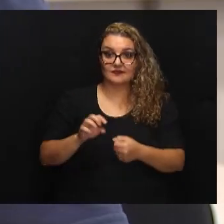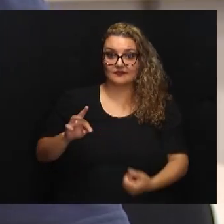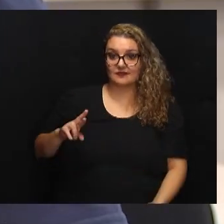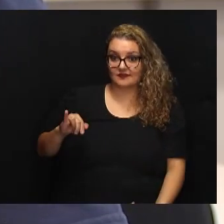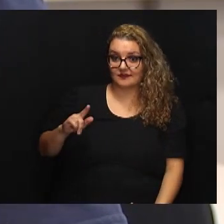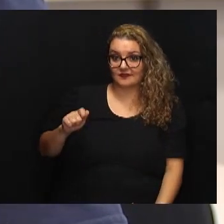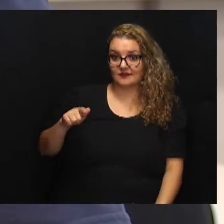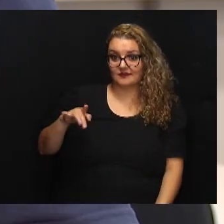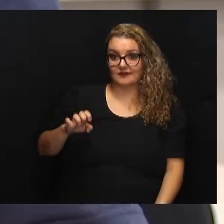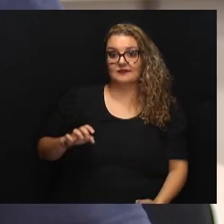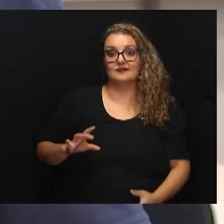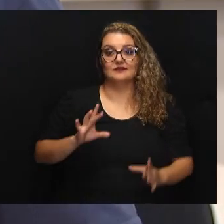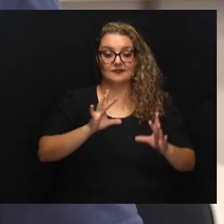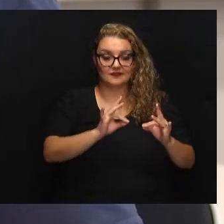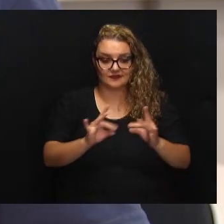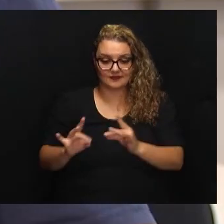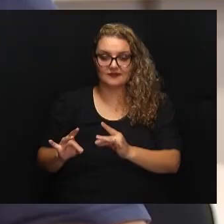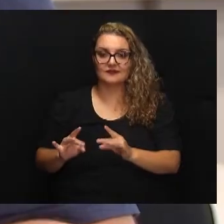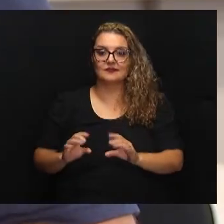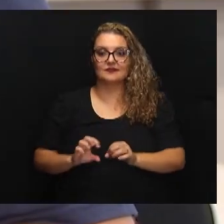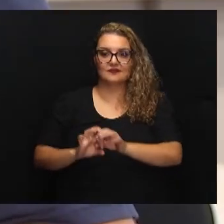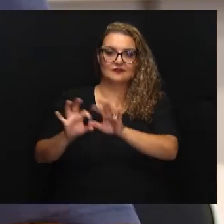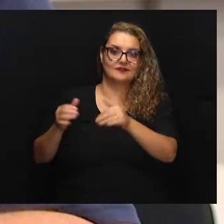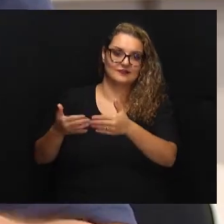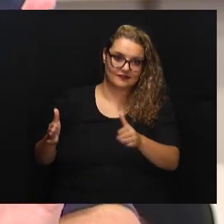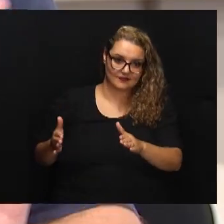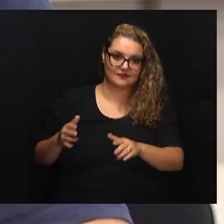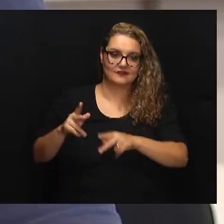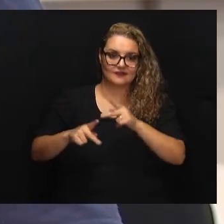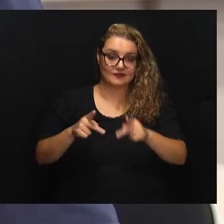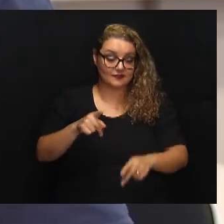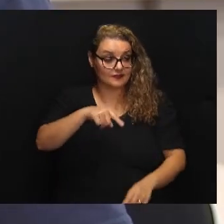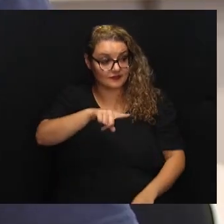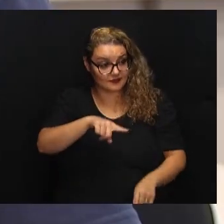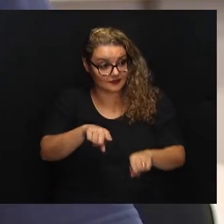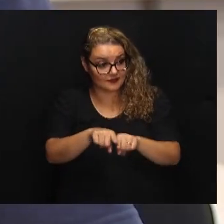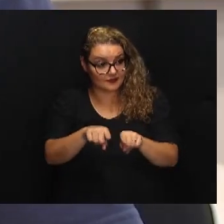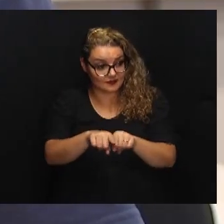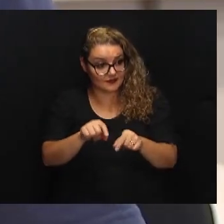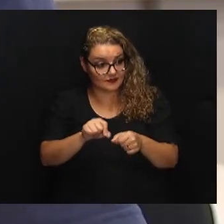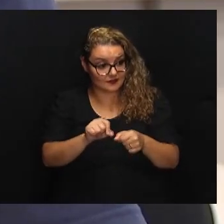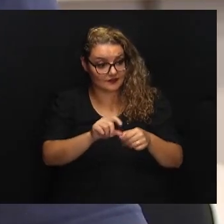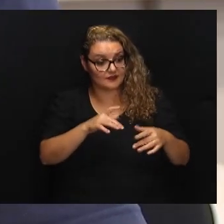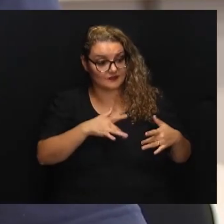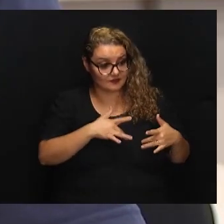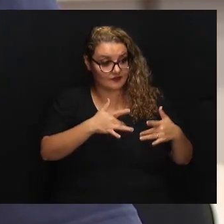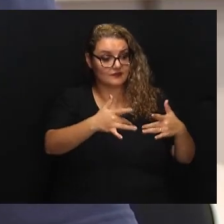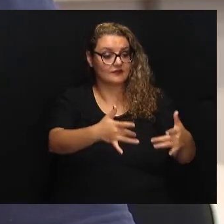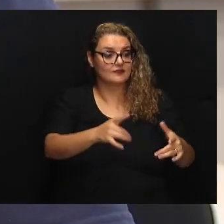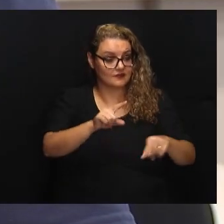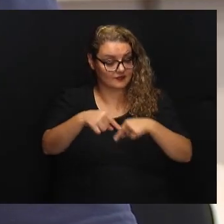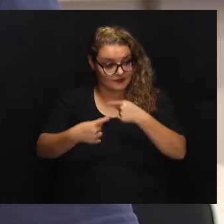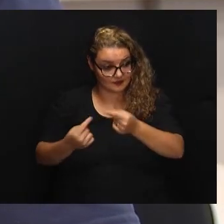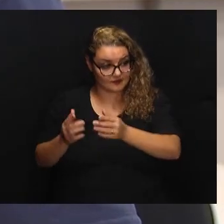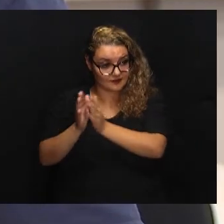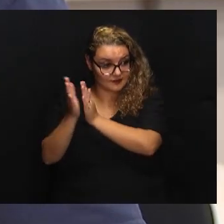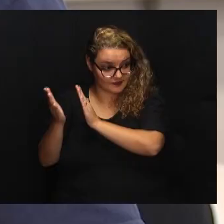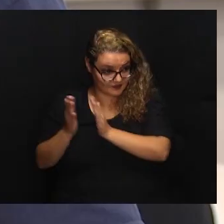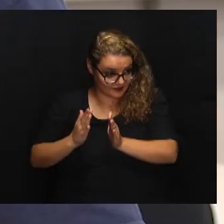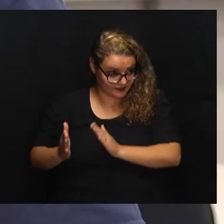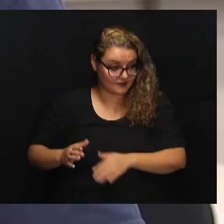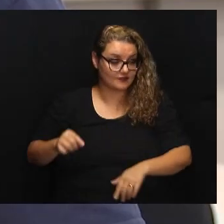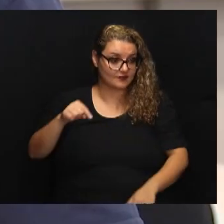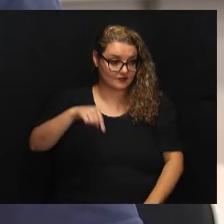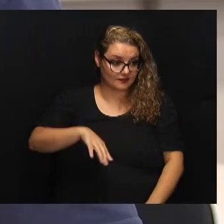a gente recebe, faz a triagem, cataloga e coloca à disposição da população. Vocês também fazem a doação